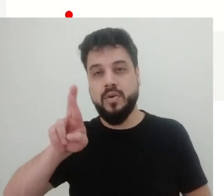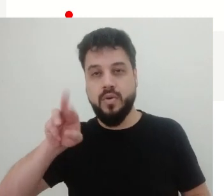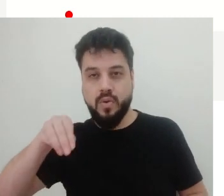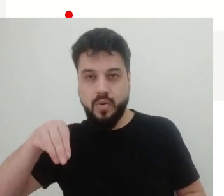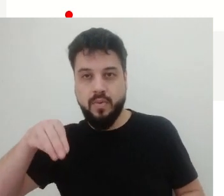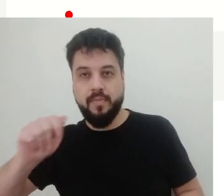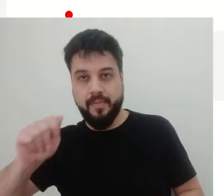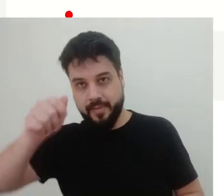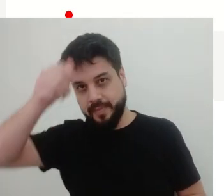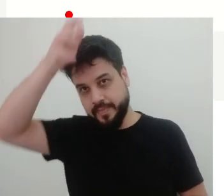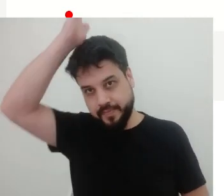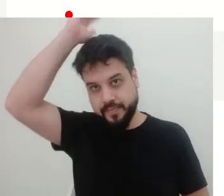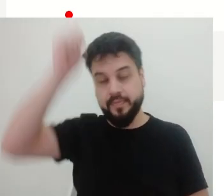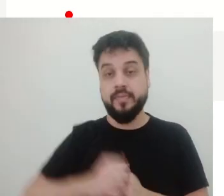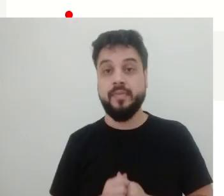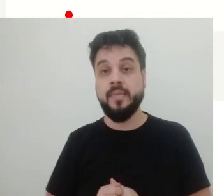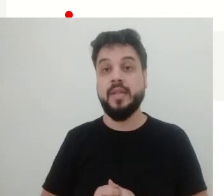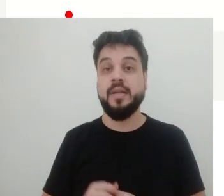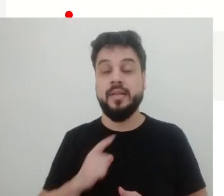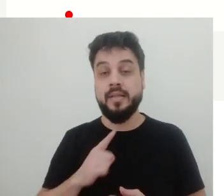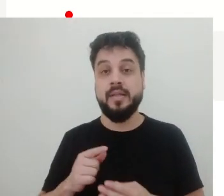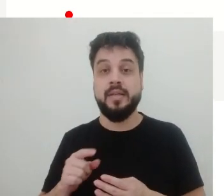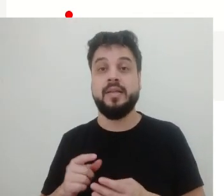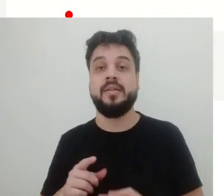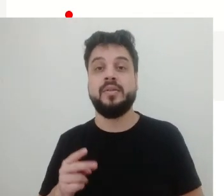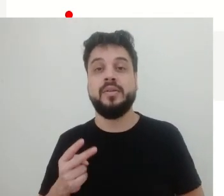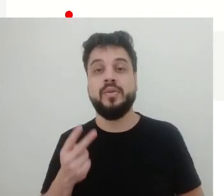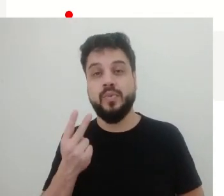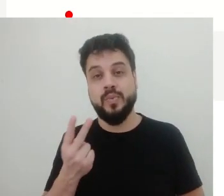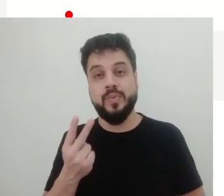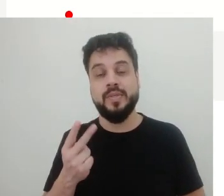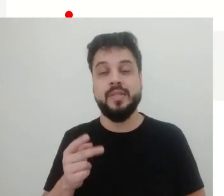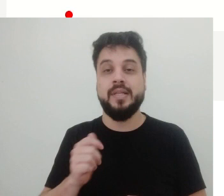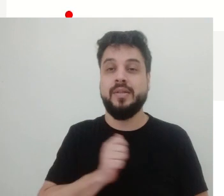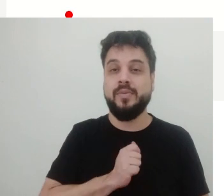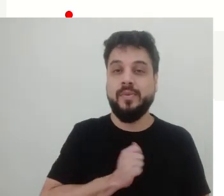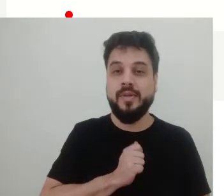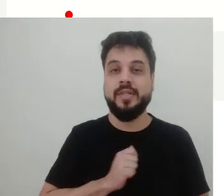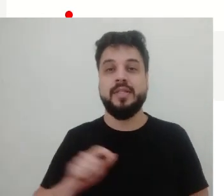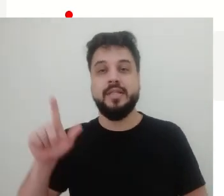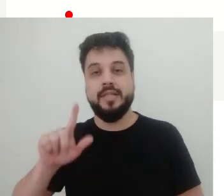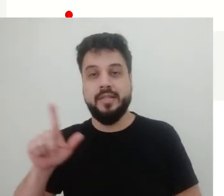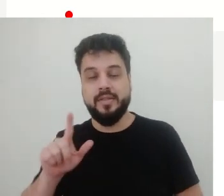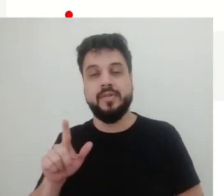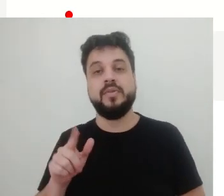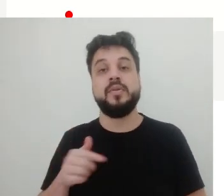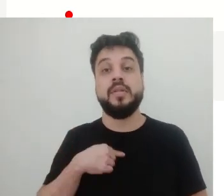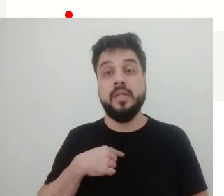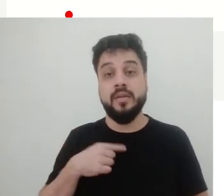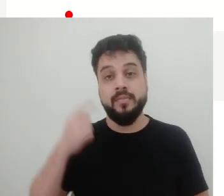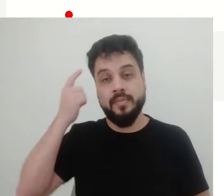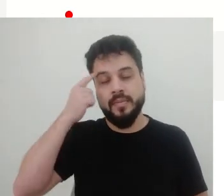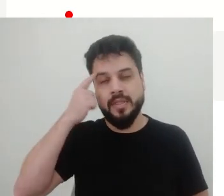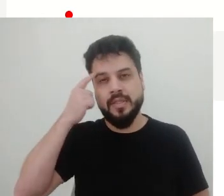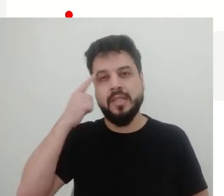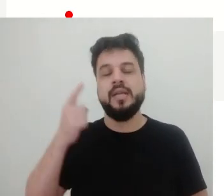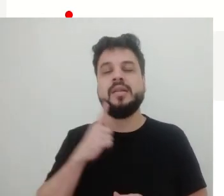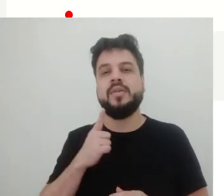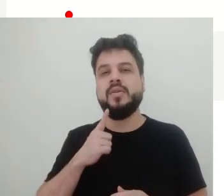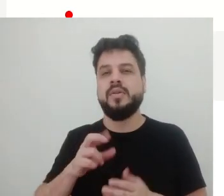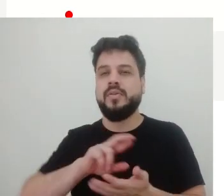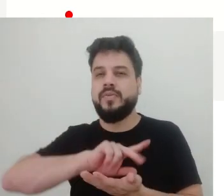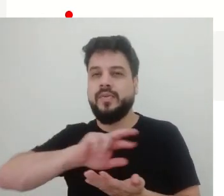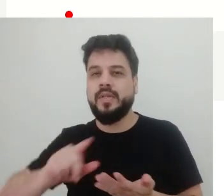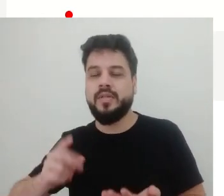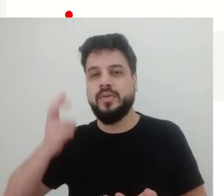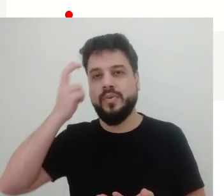a pesquisa de histórias e narrativas locais e orais de grupos subalternos do Nordeste brasileiro, de memórias e narrativas, e mais